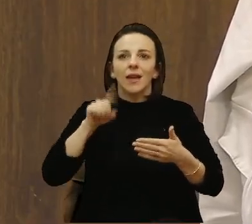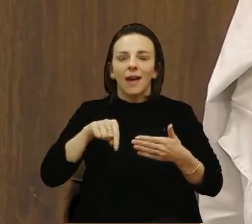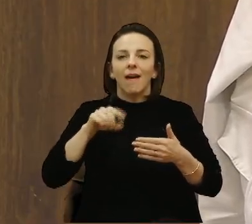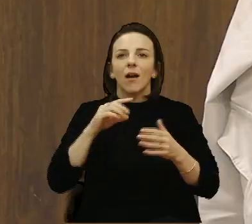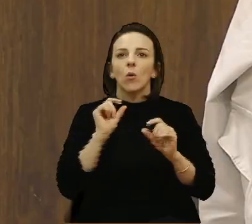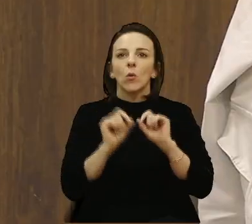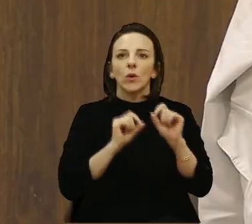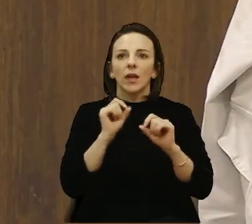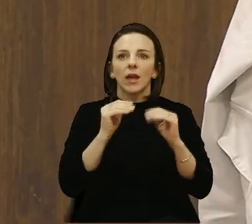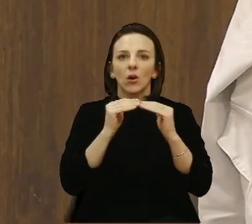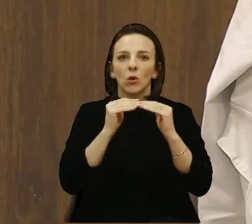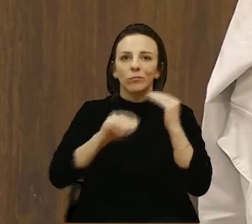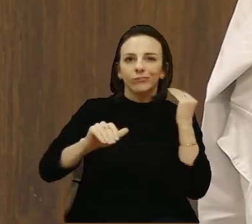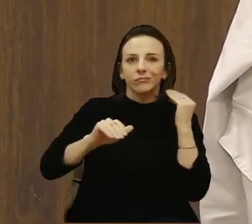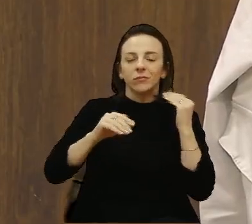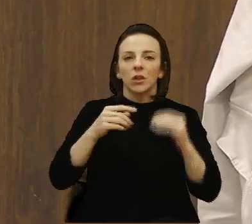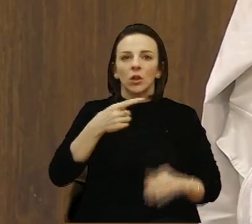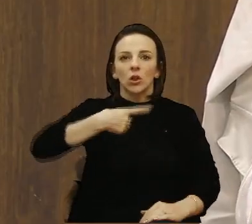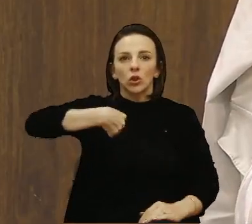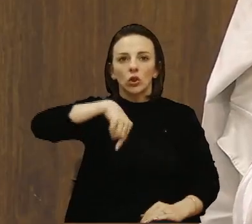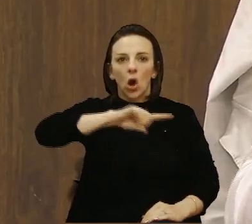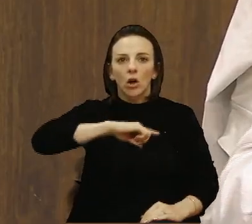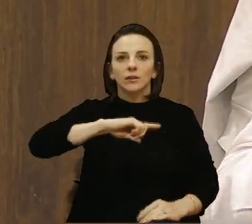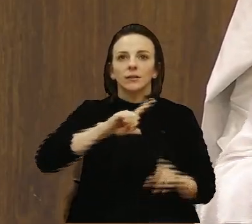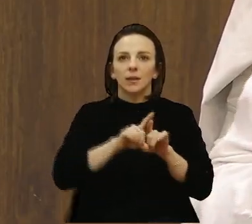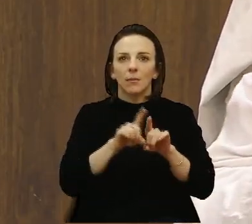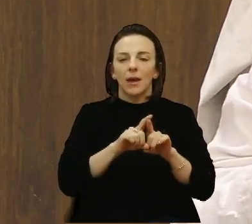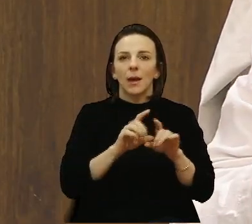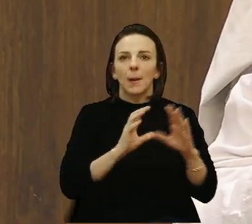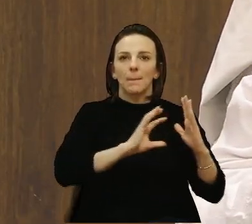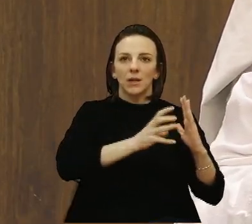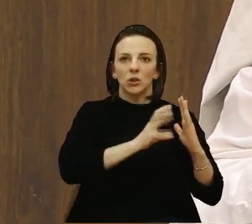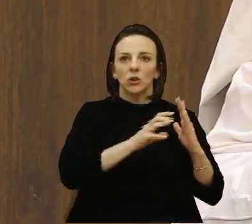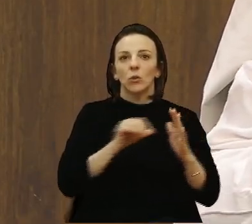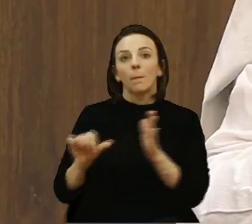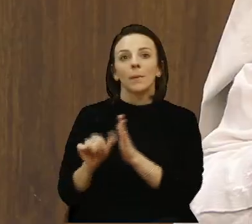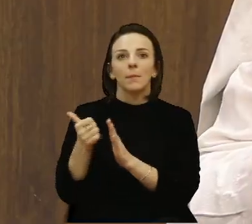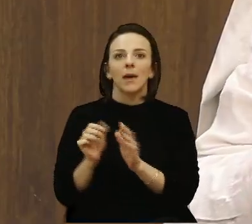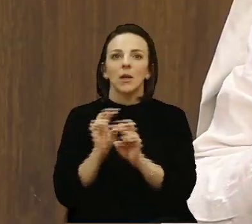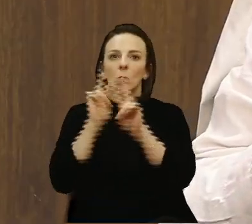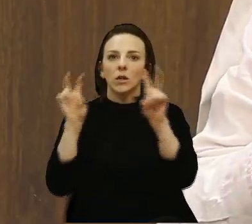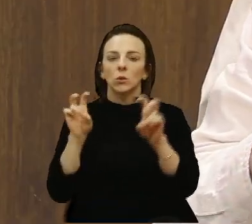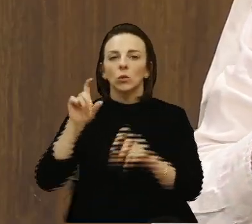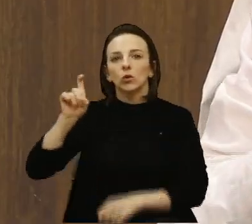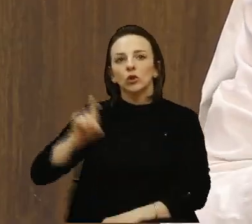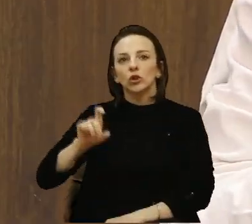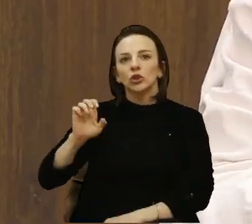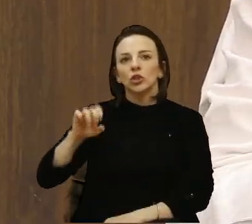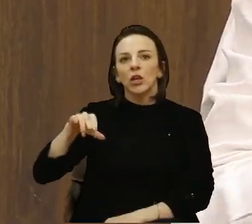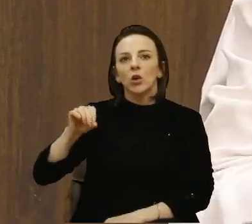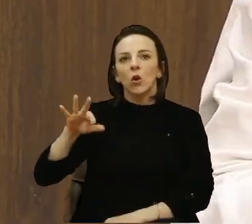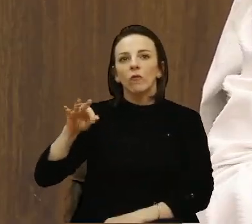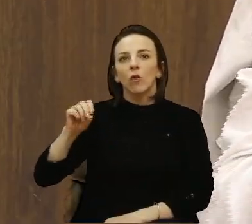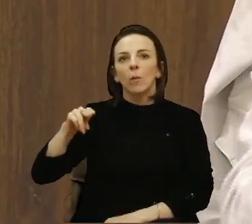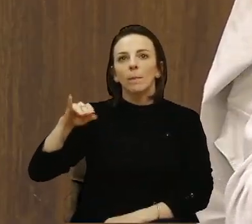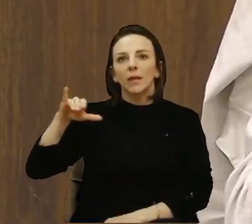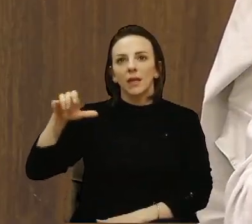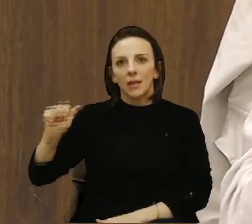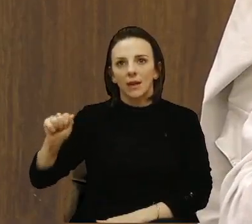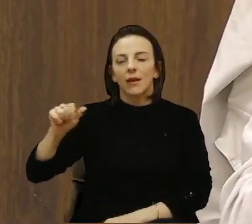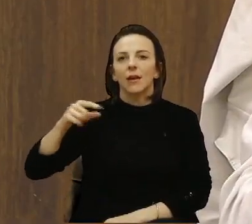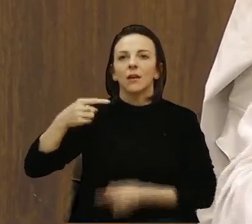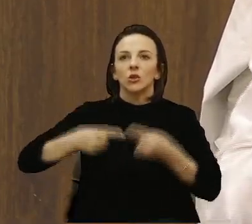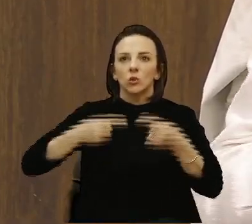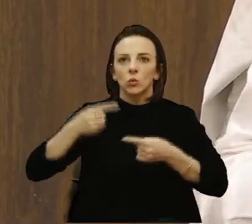tratar de 2 temas rápidos, vereadora Andressa. Primeiro, a questão da xenofobia. Nós precisamos voltar e fazer o debate que nós fizemos da saúde aqui sobre a questão da